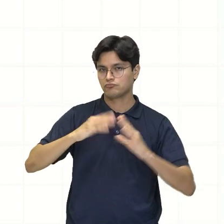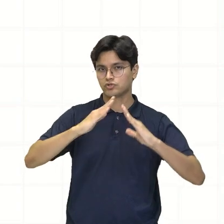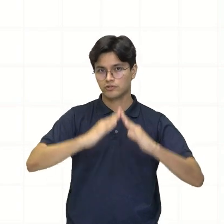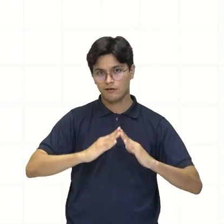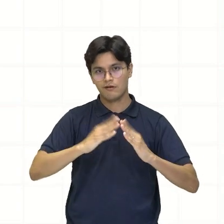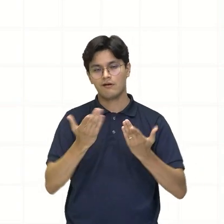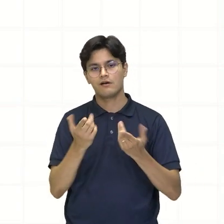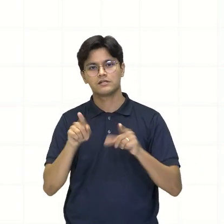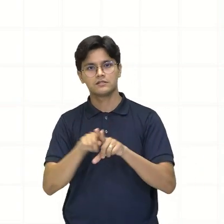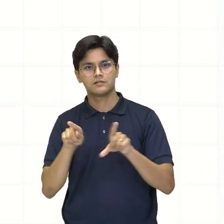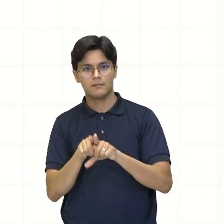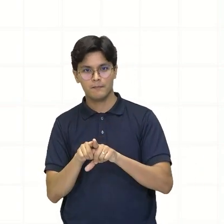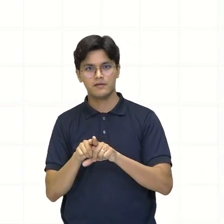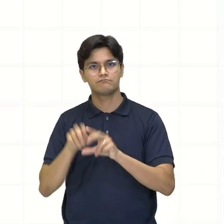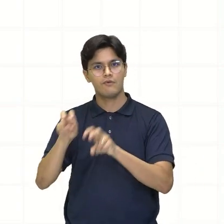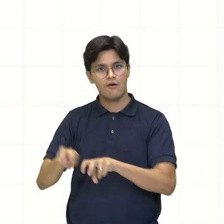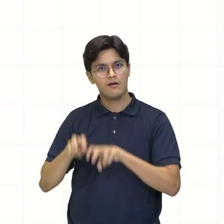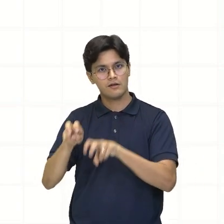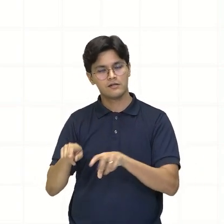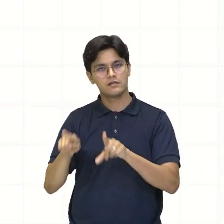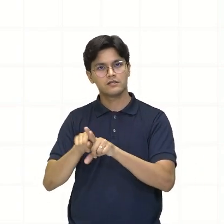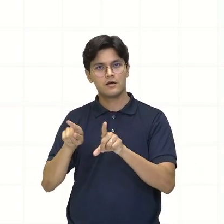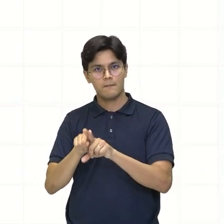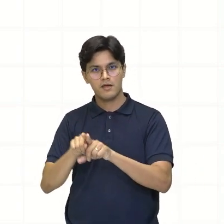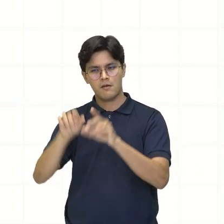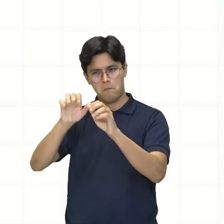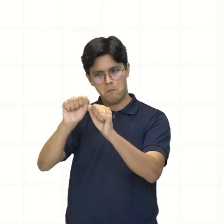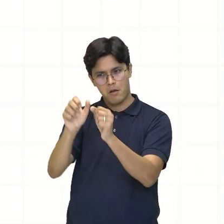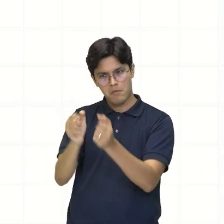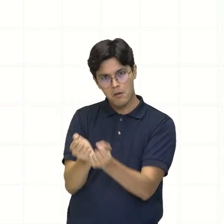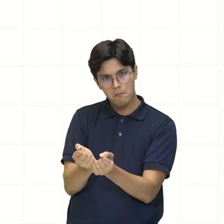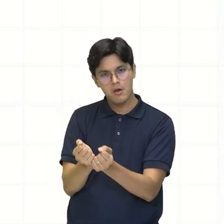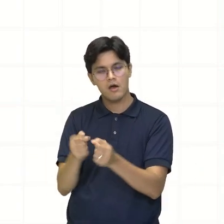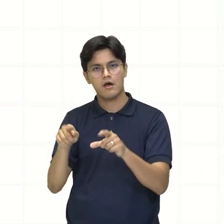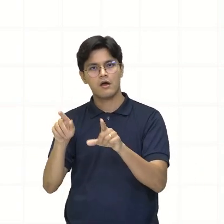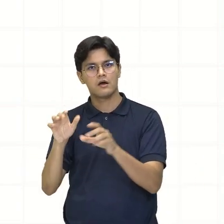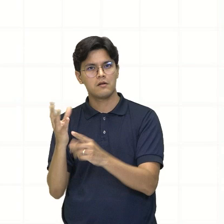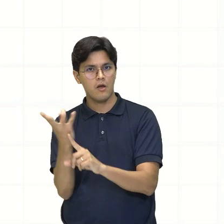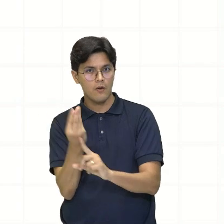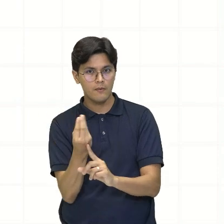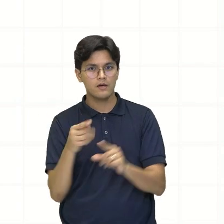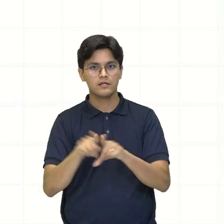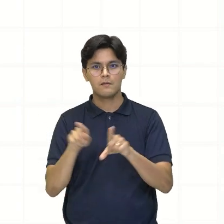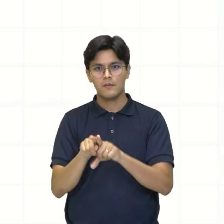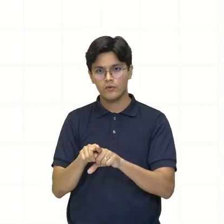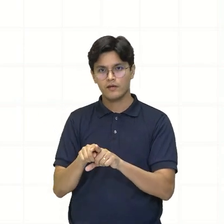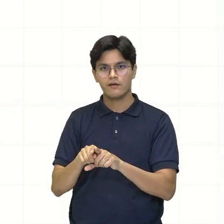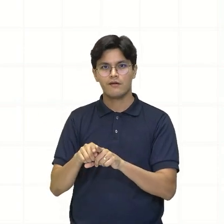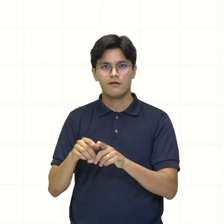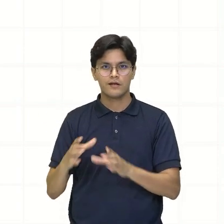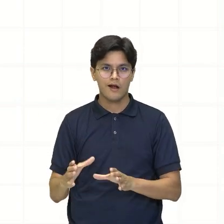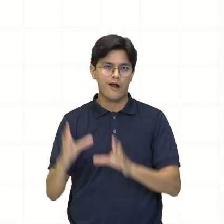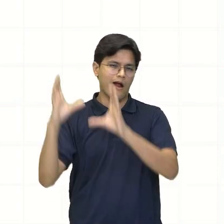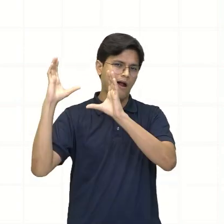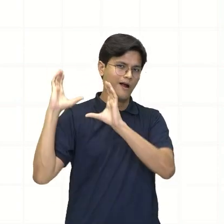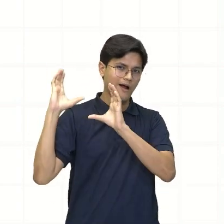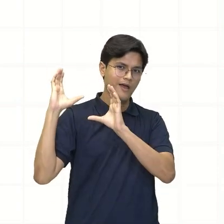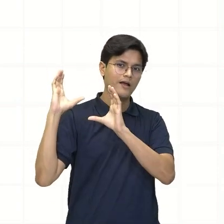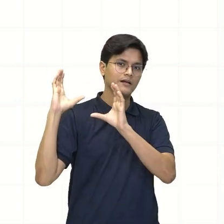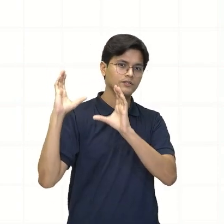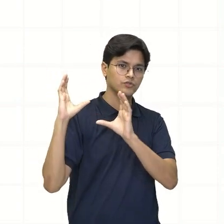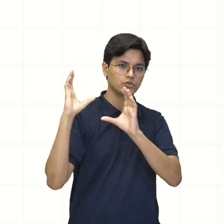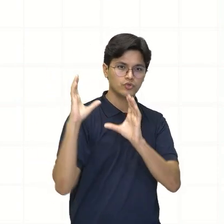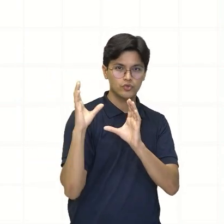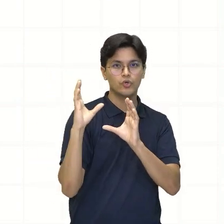trabalho agrícola, artesanato e também carregadores em caravanas de comércio,